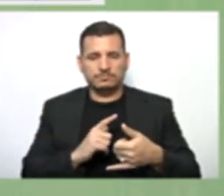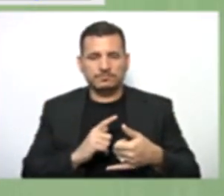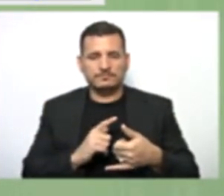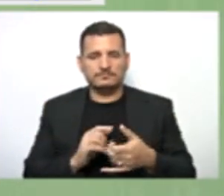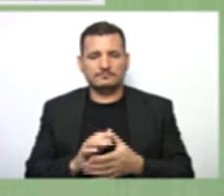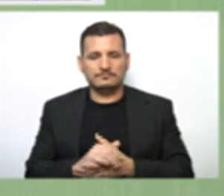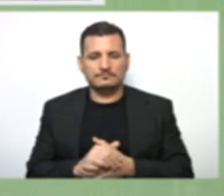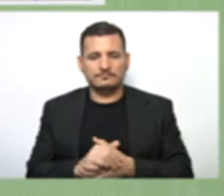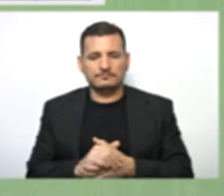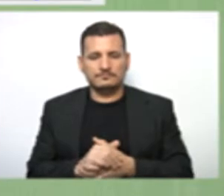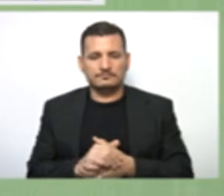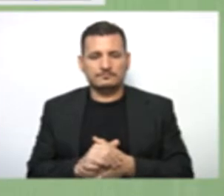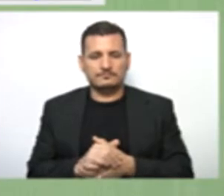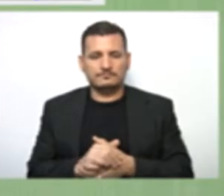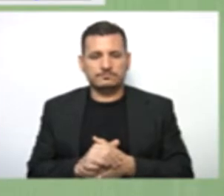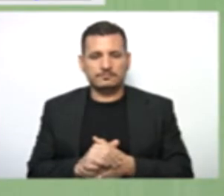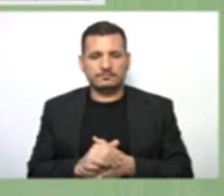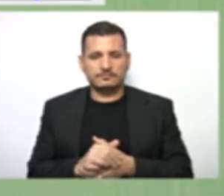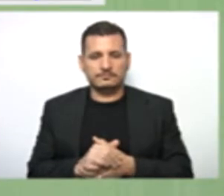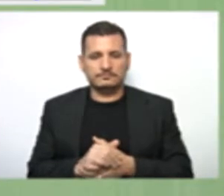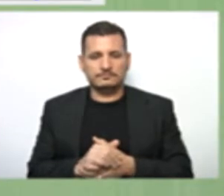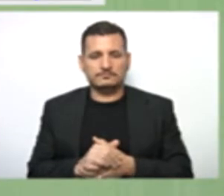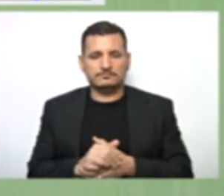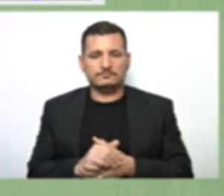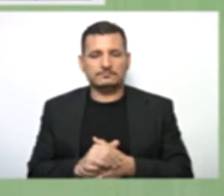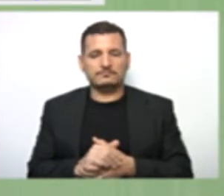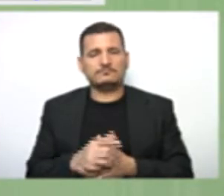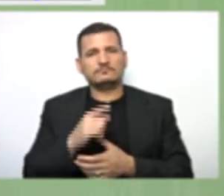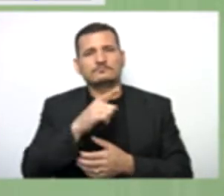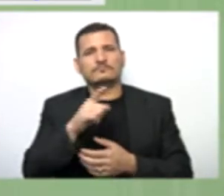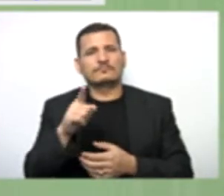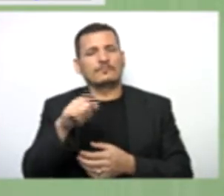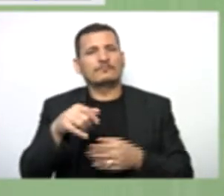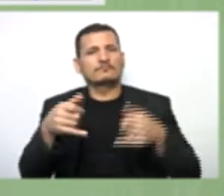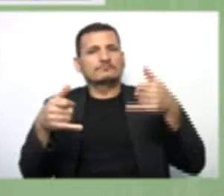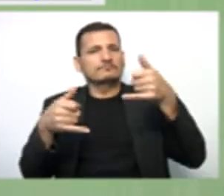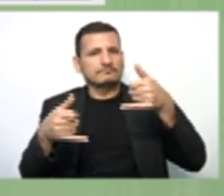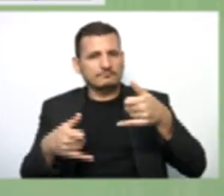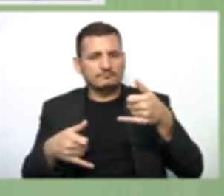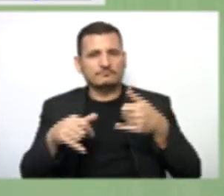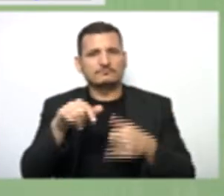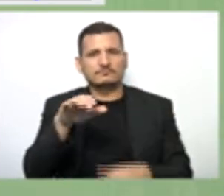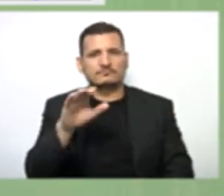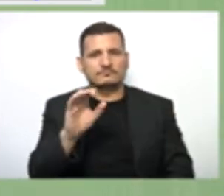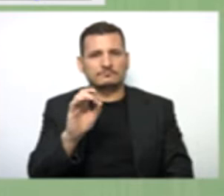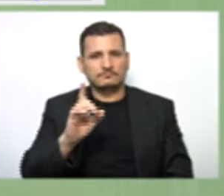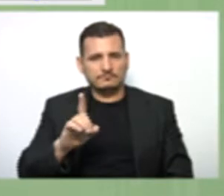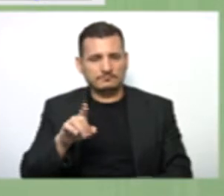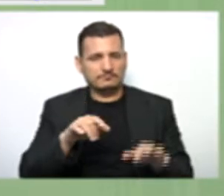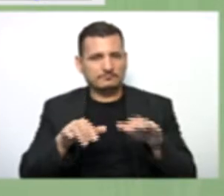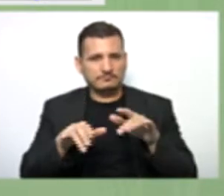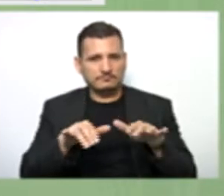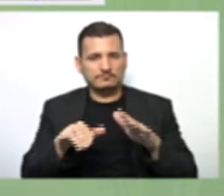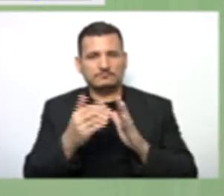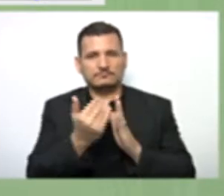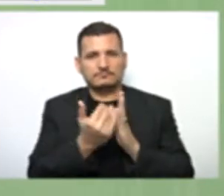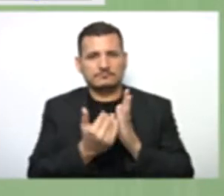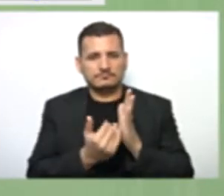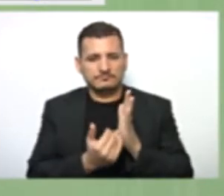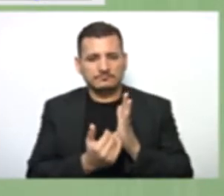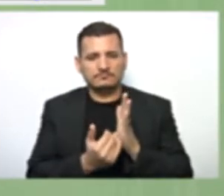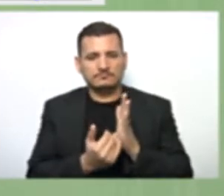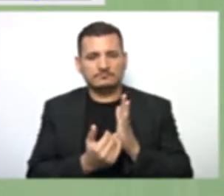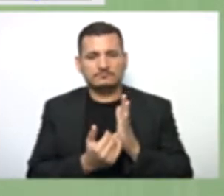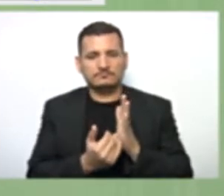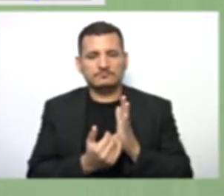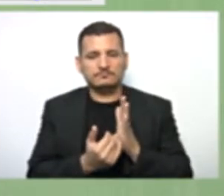4, 5 linhas. Esse é um trecho de um código, né, de um código de um programa. Nesse caso,